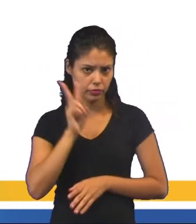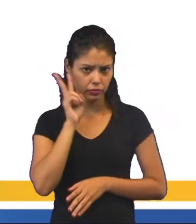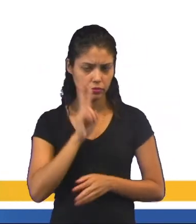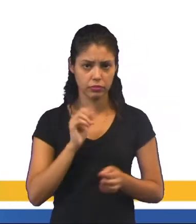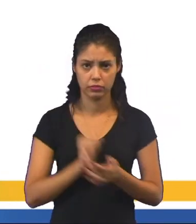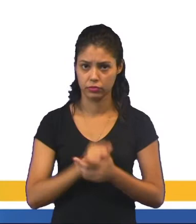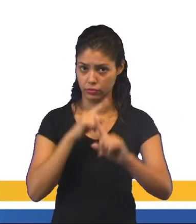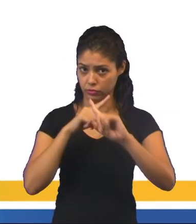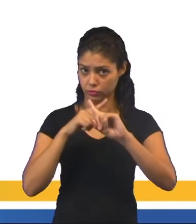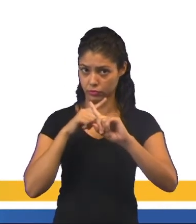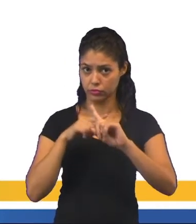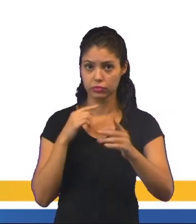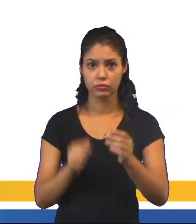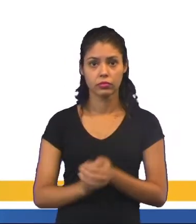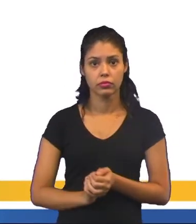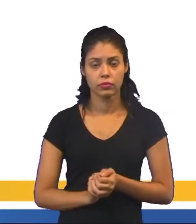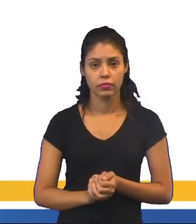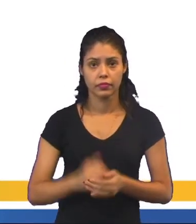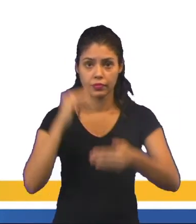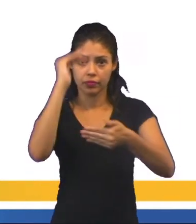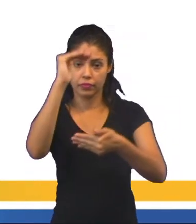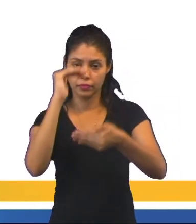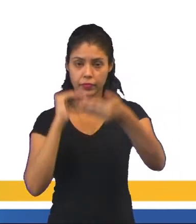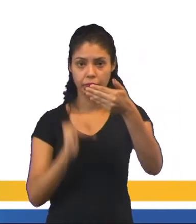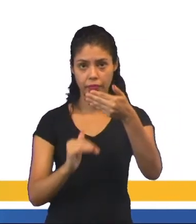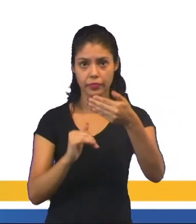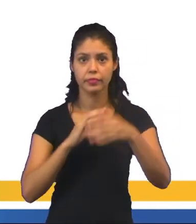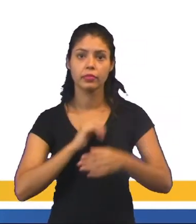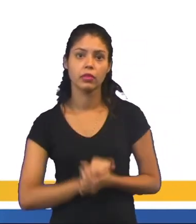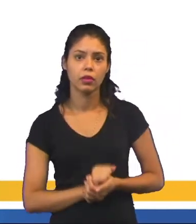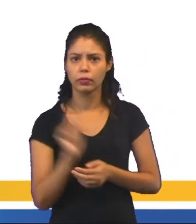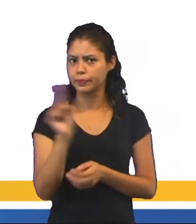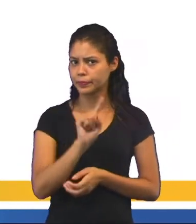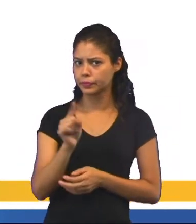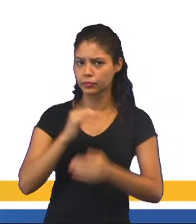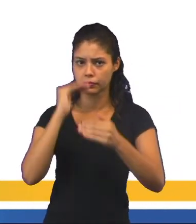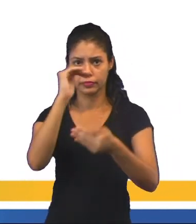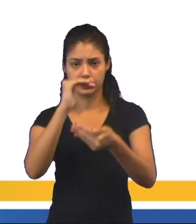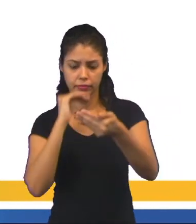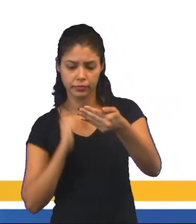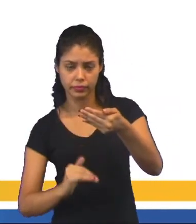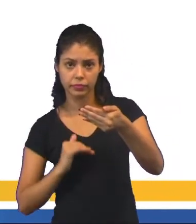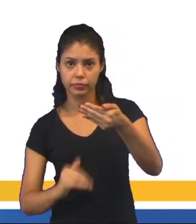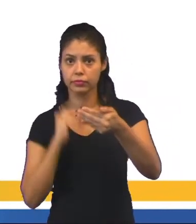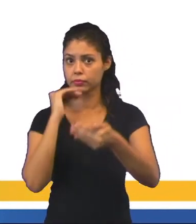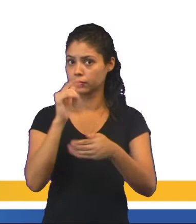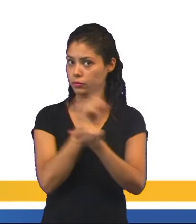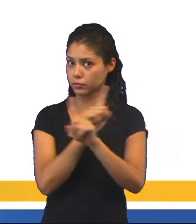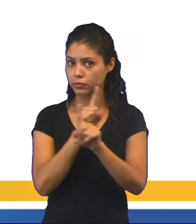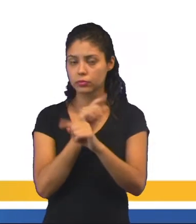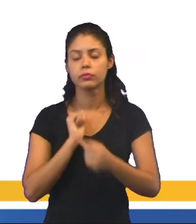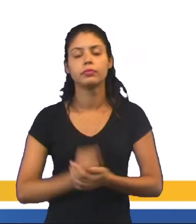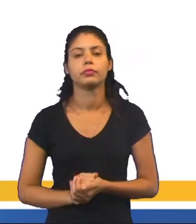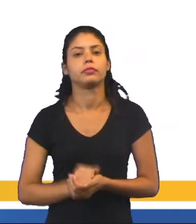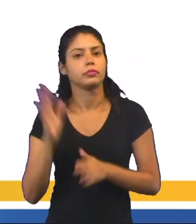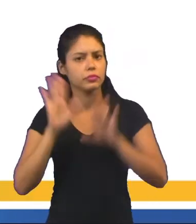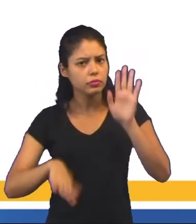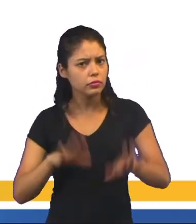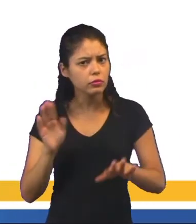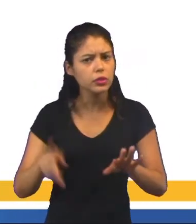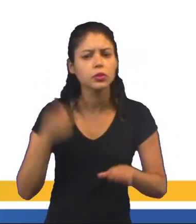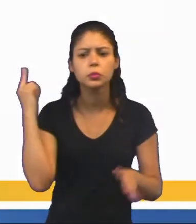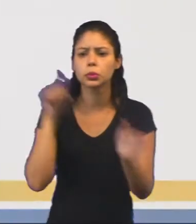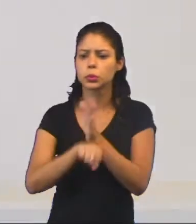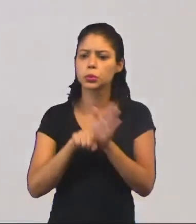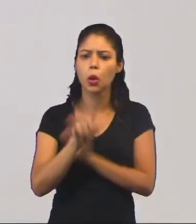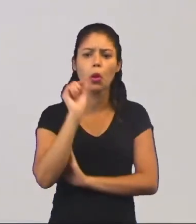a primeira multiplicação vem de cima para baixo e não de baixo para cima, tá? Às vezes os alunos